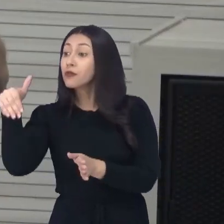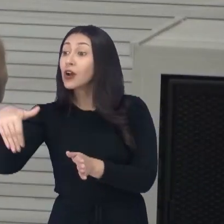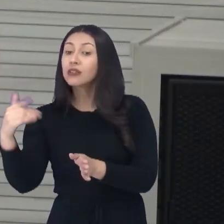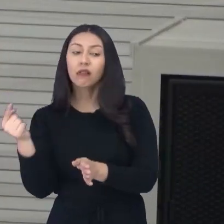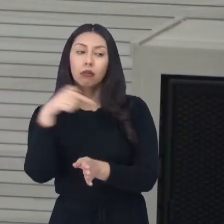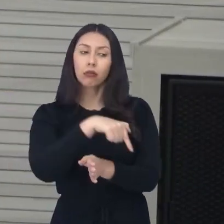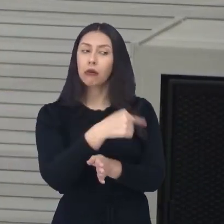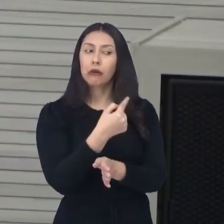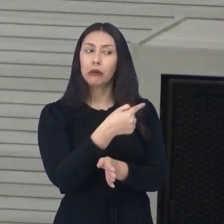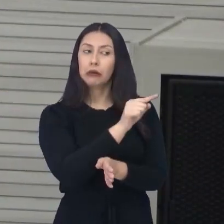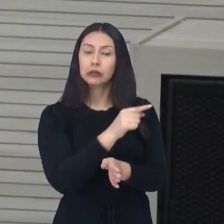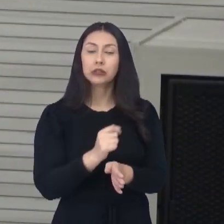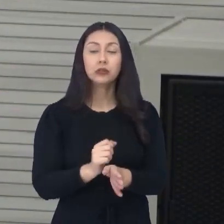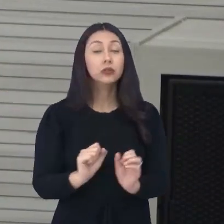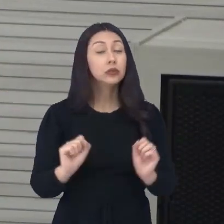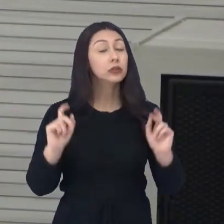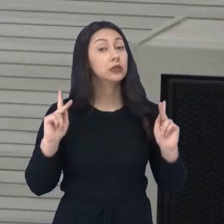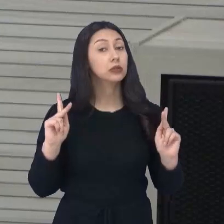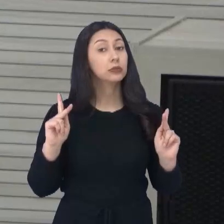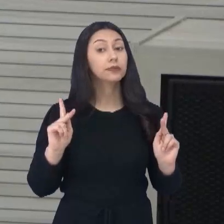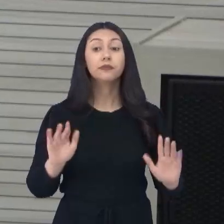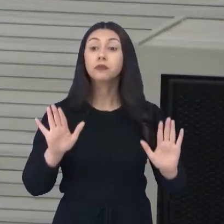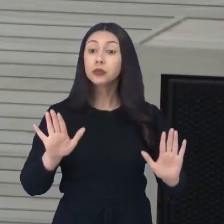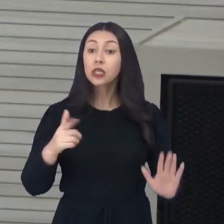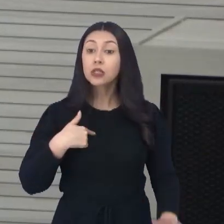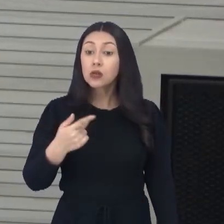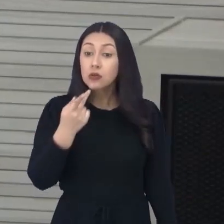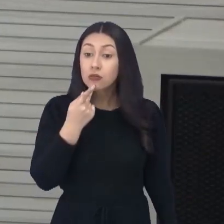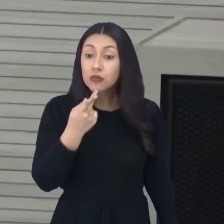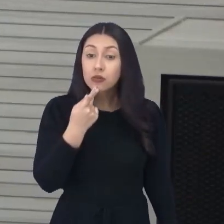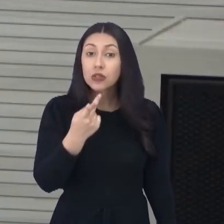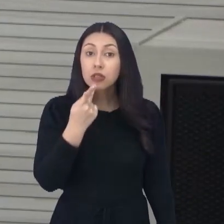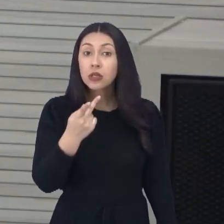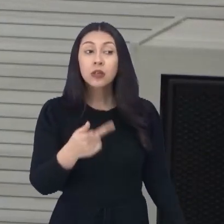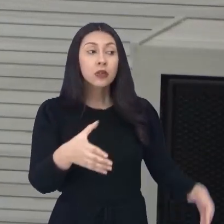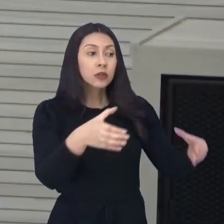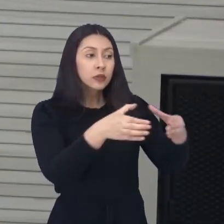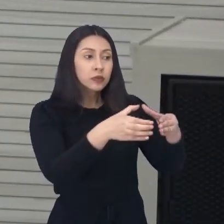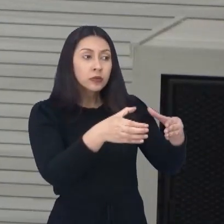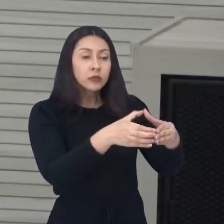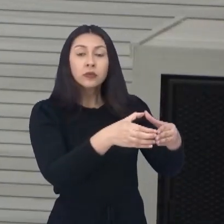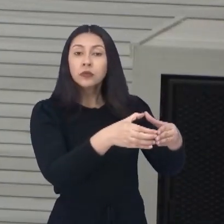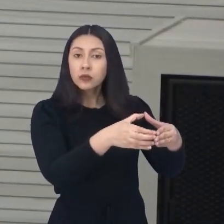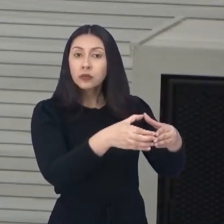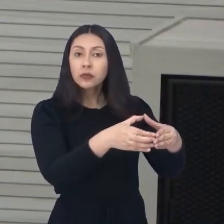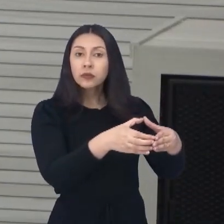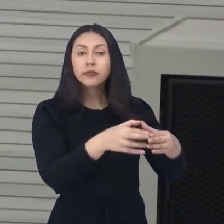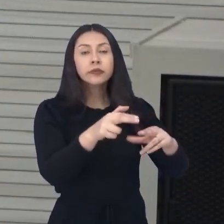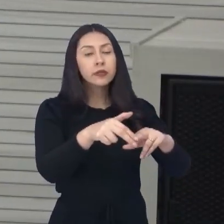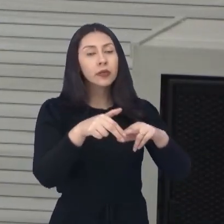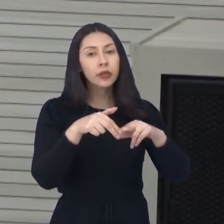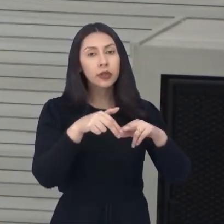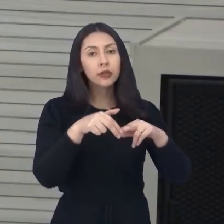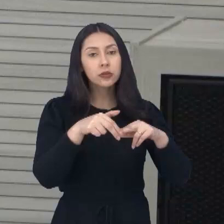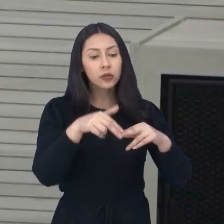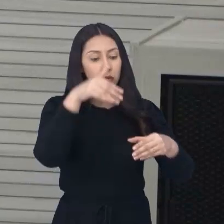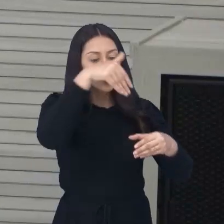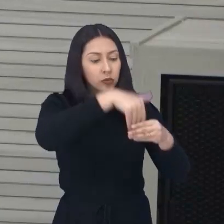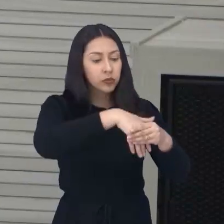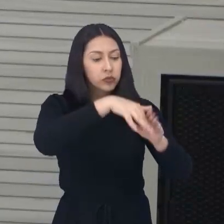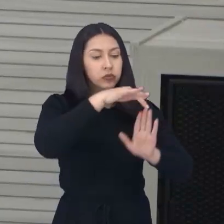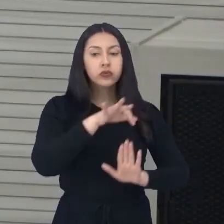você não vota. Tudo bem, mas eu dei a minha palavra para um grupo que eu ia votar, presidente. Então eu encaminho o meu voto